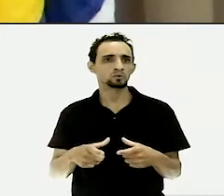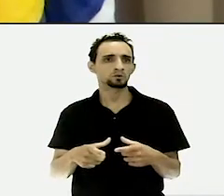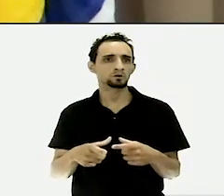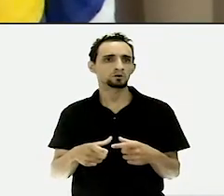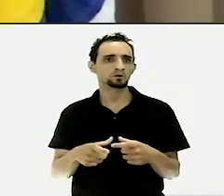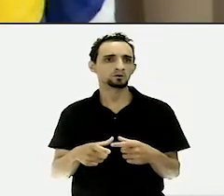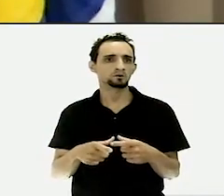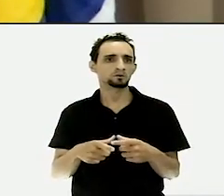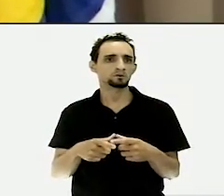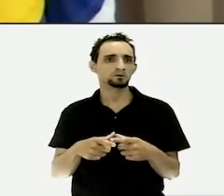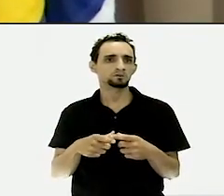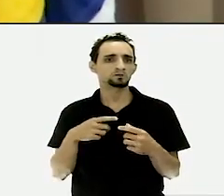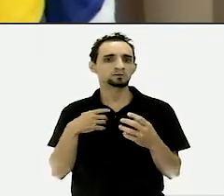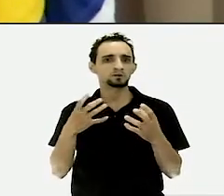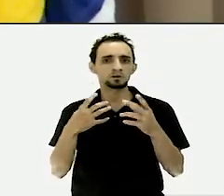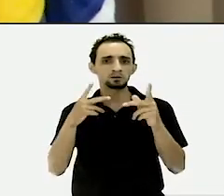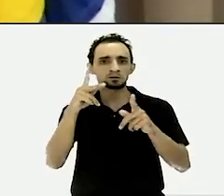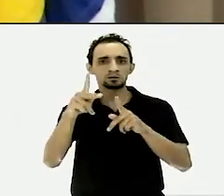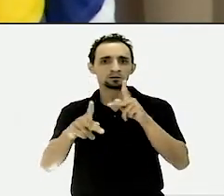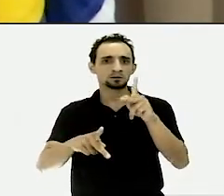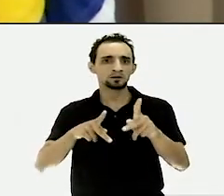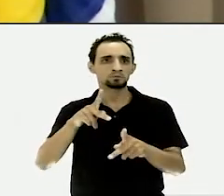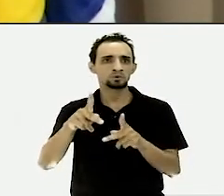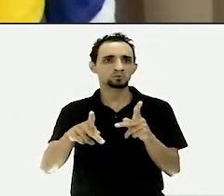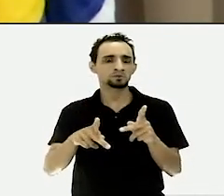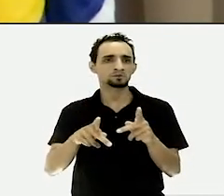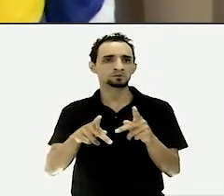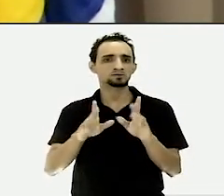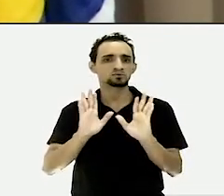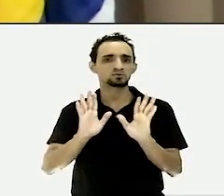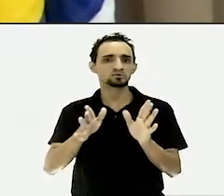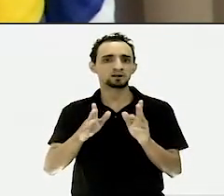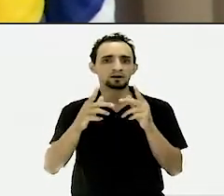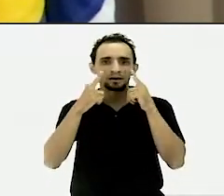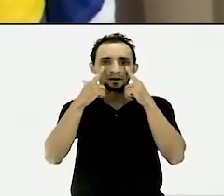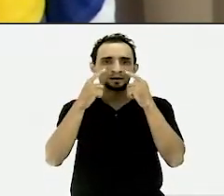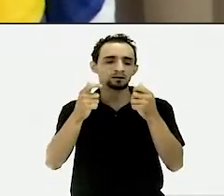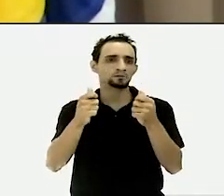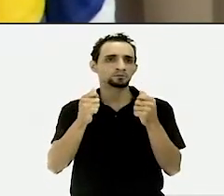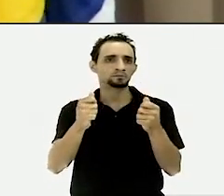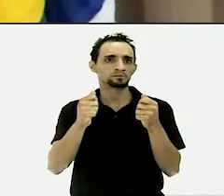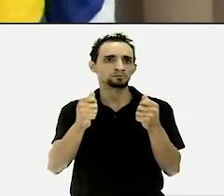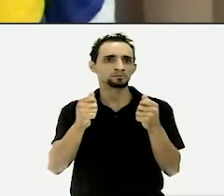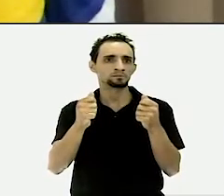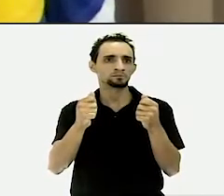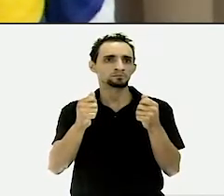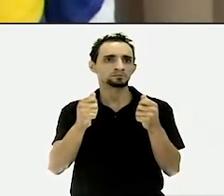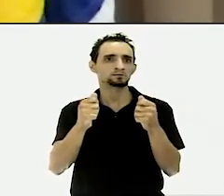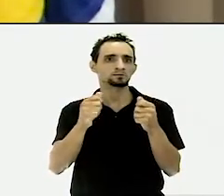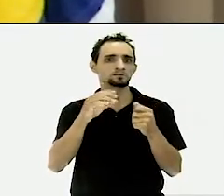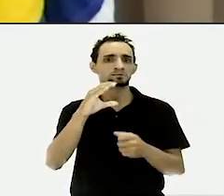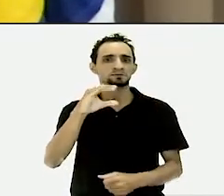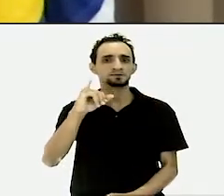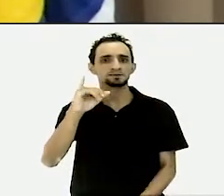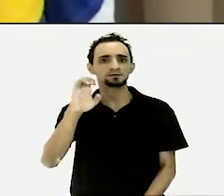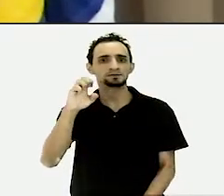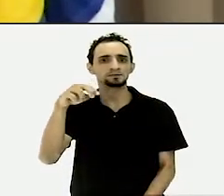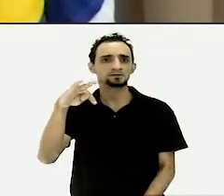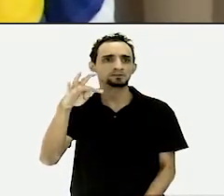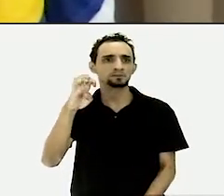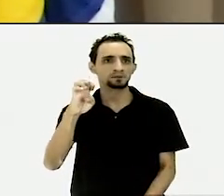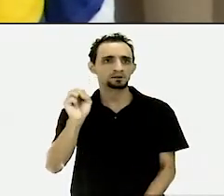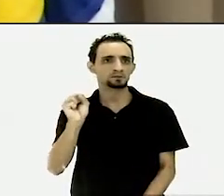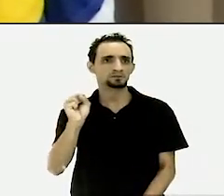estar levando essas informações para a pessoa, né? Um pouquinho do nosso trabalho que foi feito com tanto carinho, com tanto amor, onde a gente